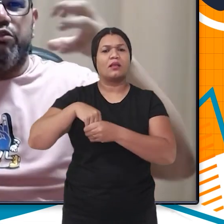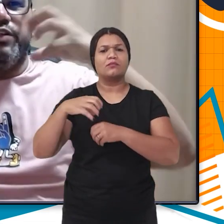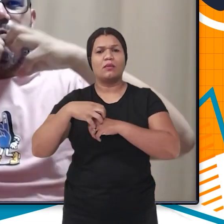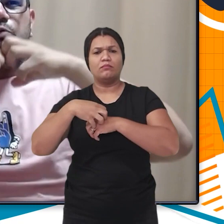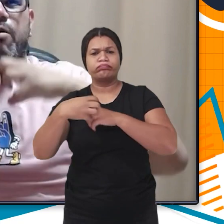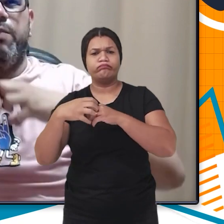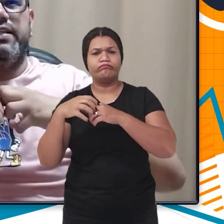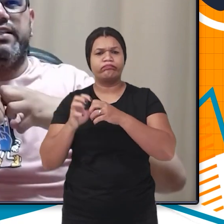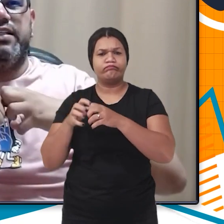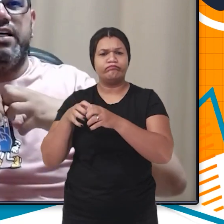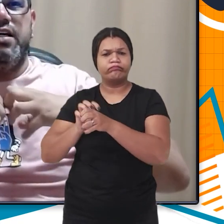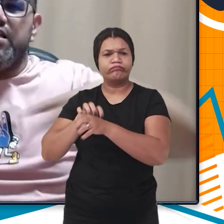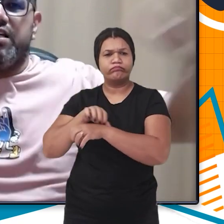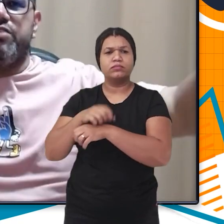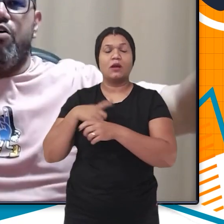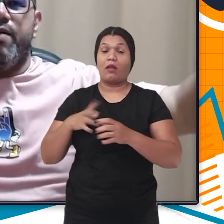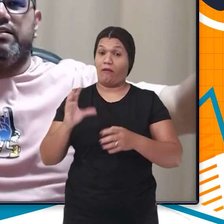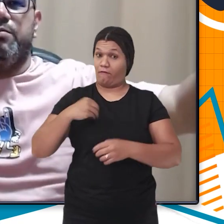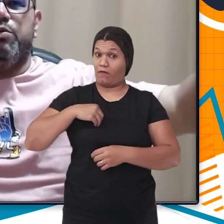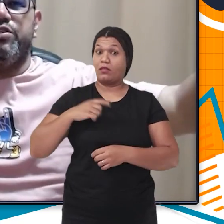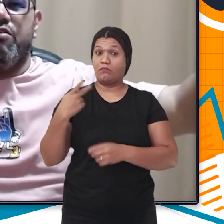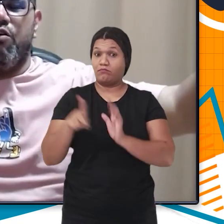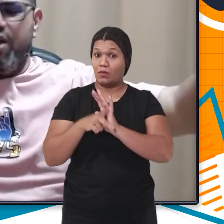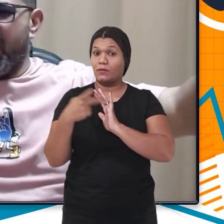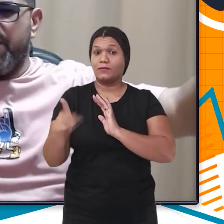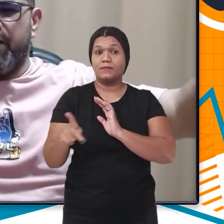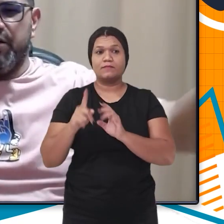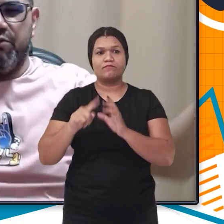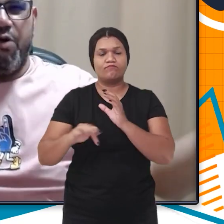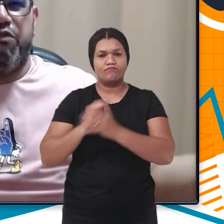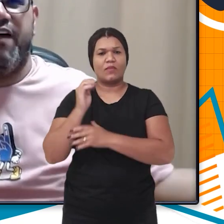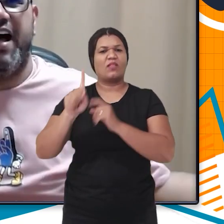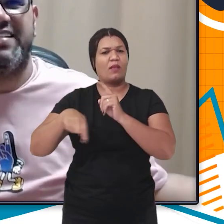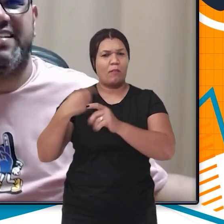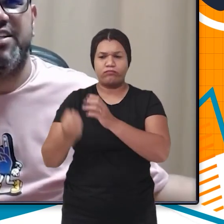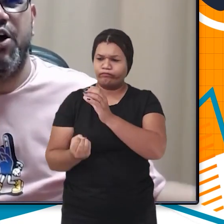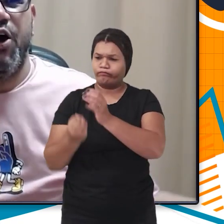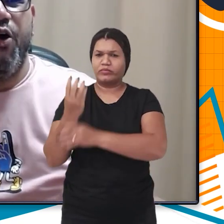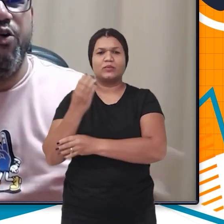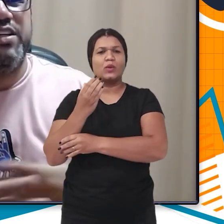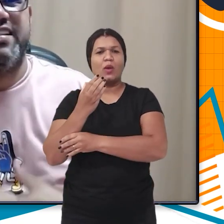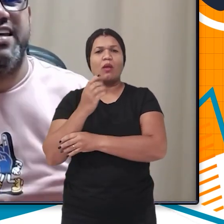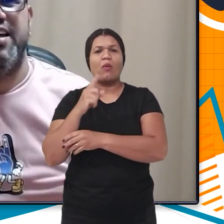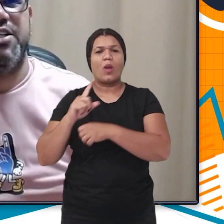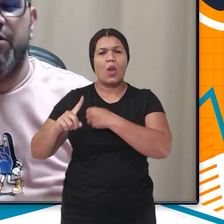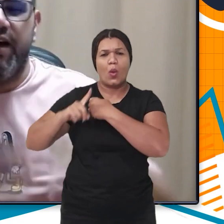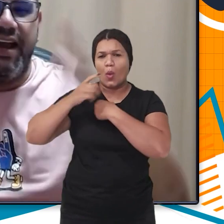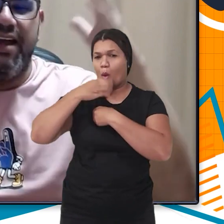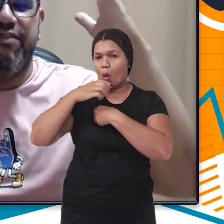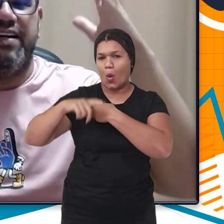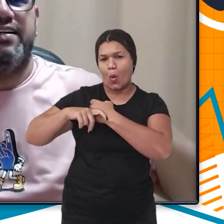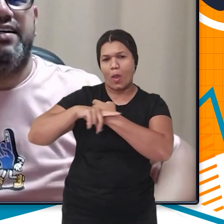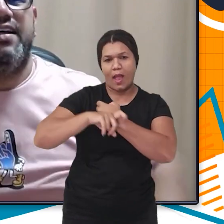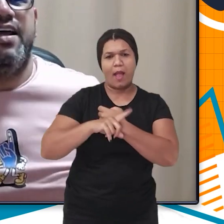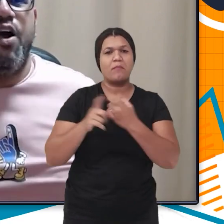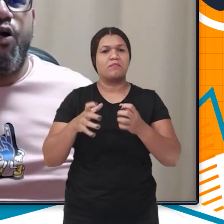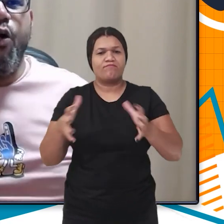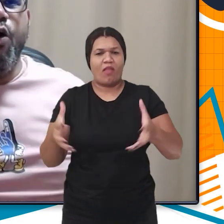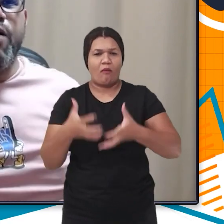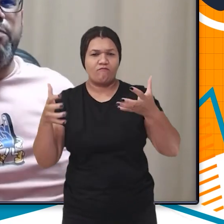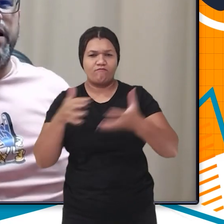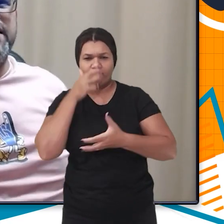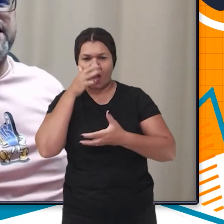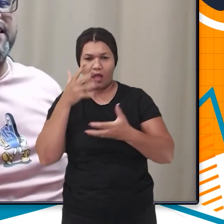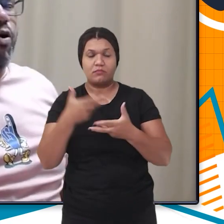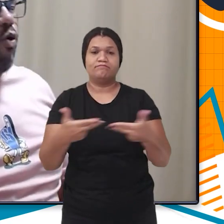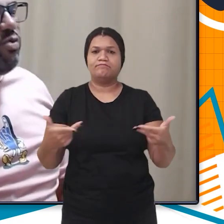é absorvida por uma planta e transformada depois em uma goiaba, em uma alface, ou que seja, whatever.